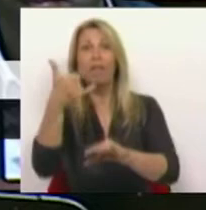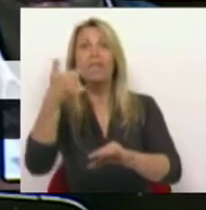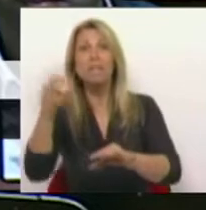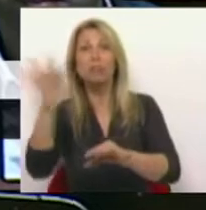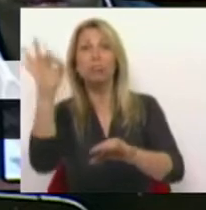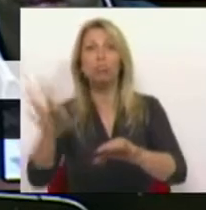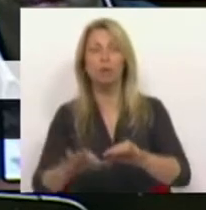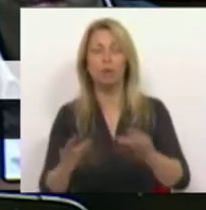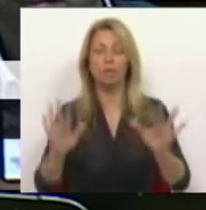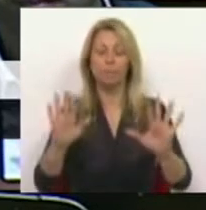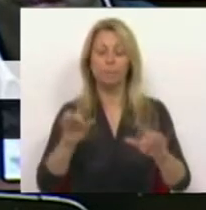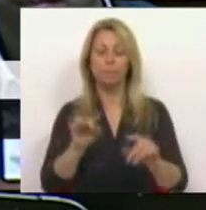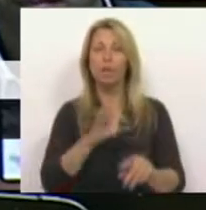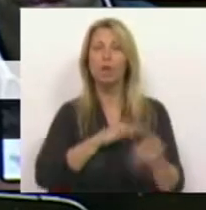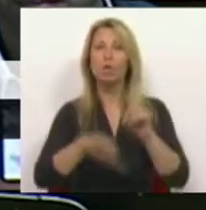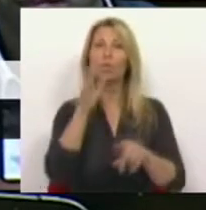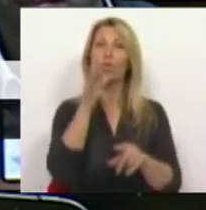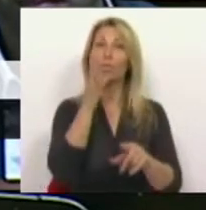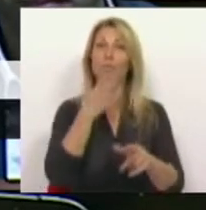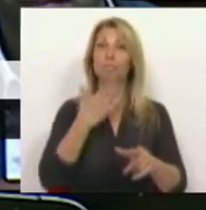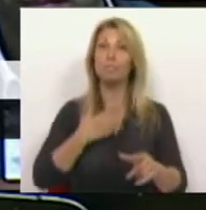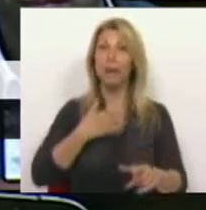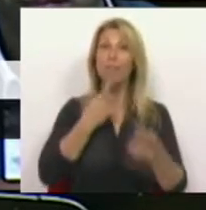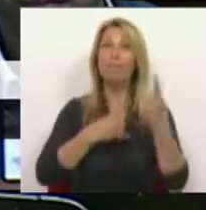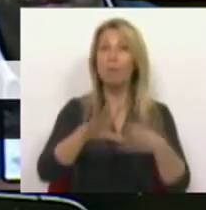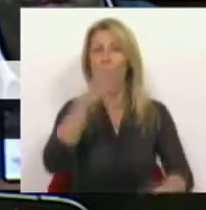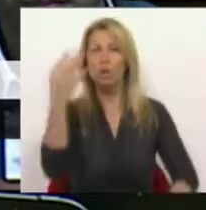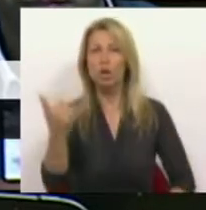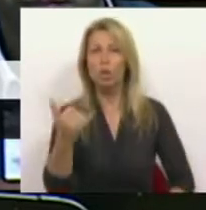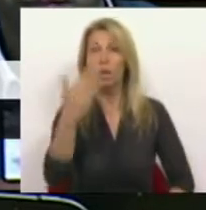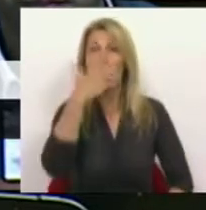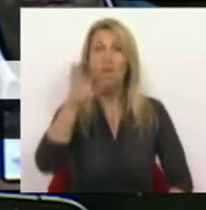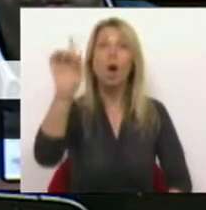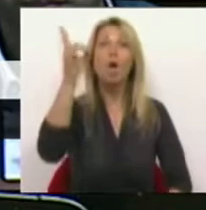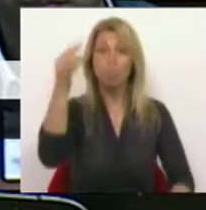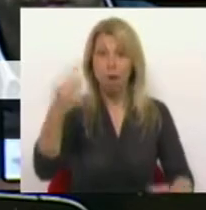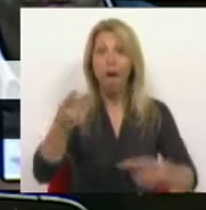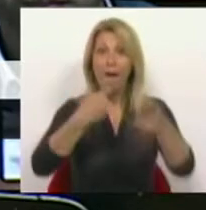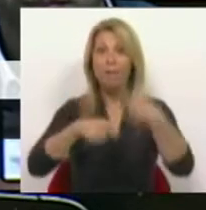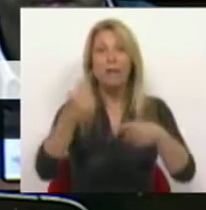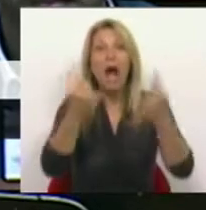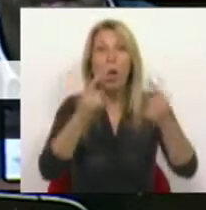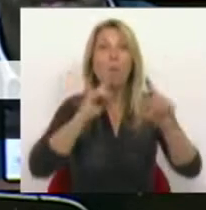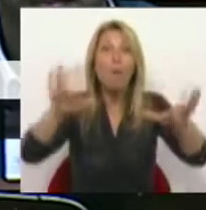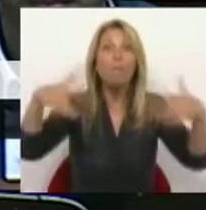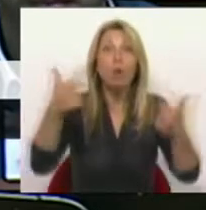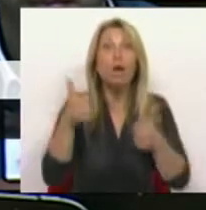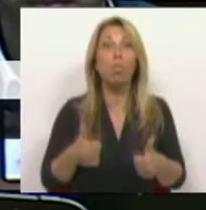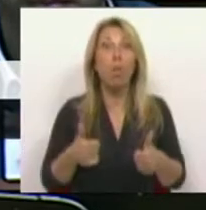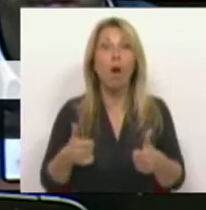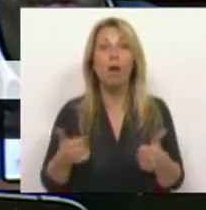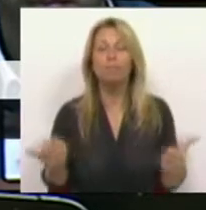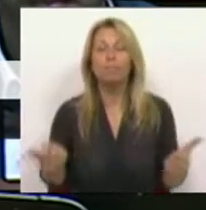25%. Mas isto, senhores deputados, leva-nos a fazer uma segunda pergunta, é se haveria alguma venda que fosse boa. Sabendo